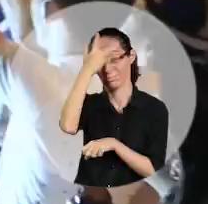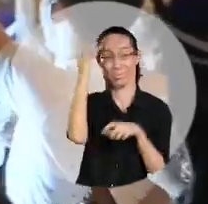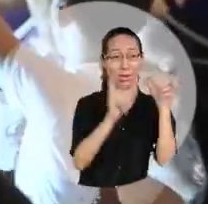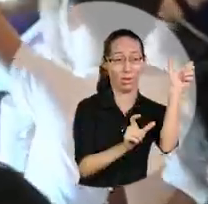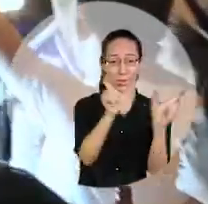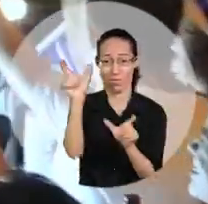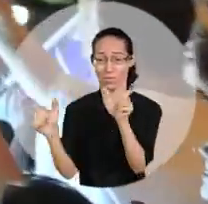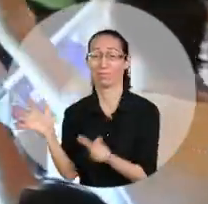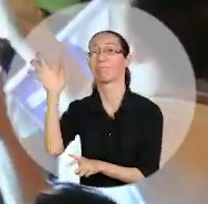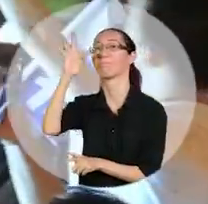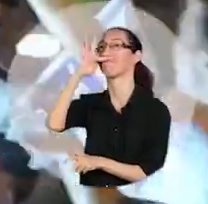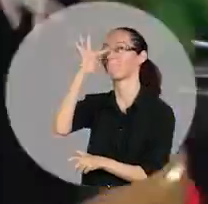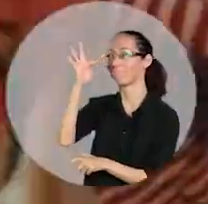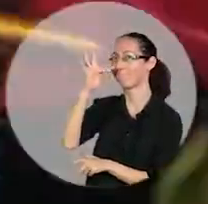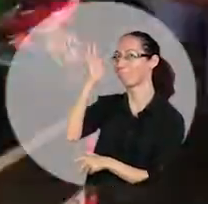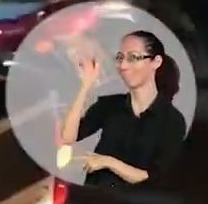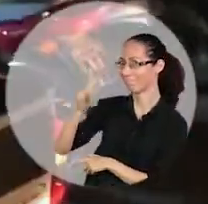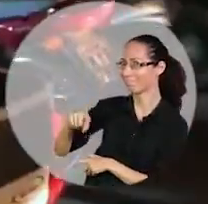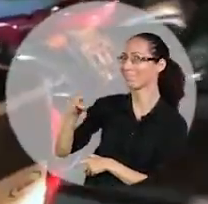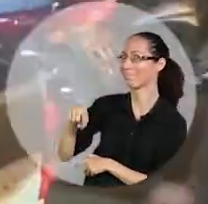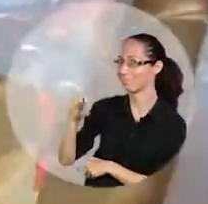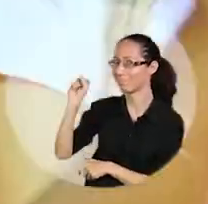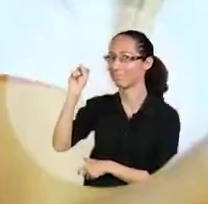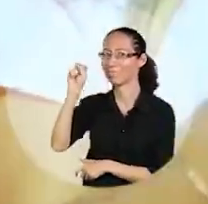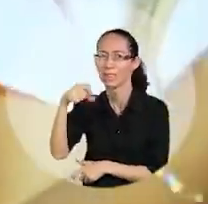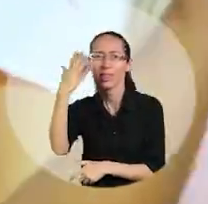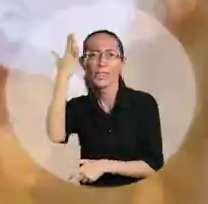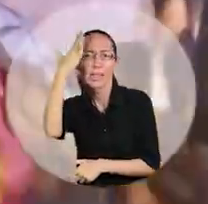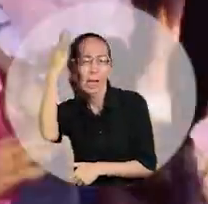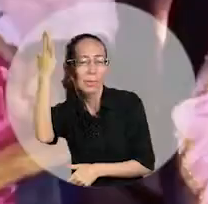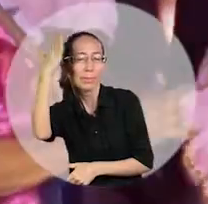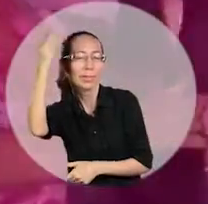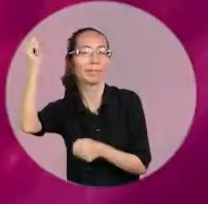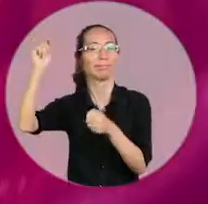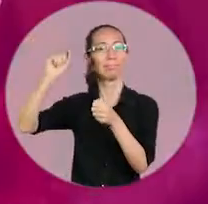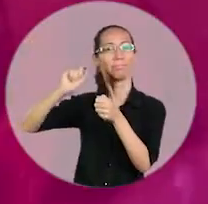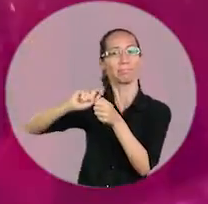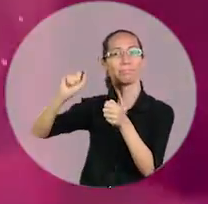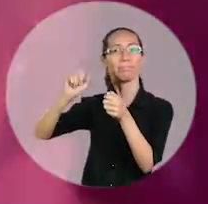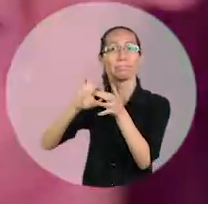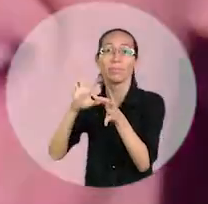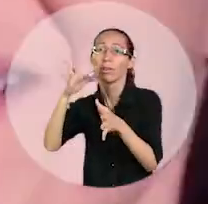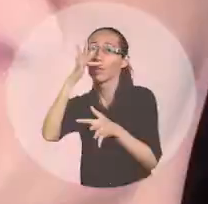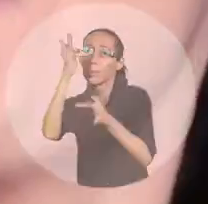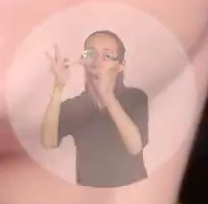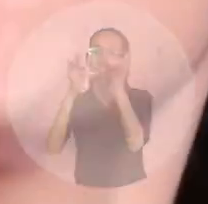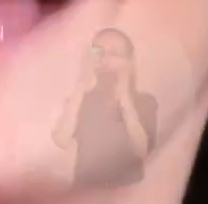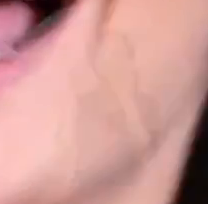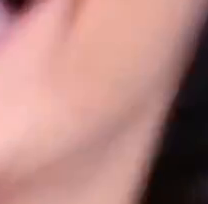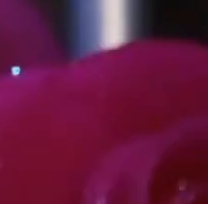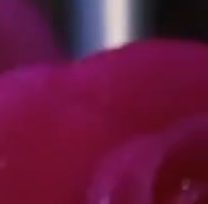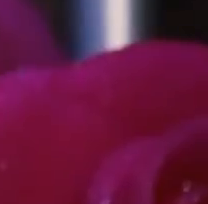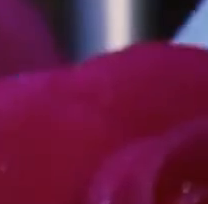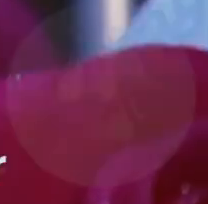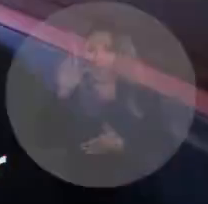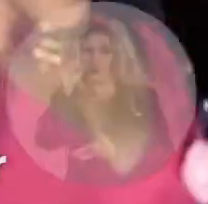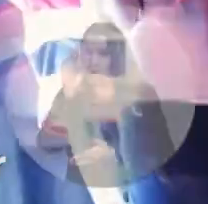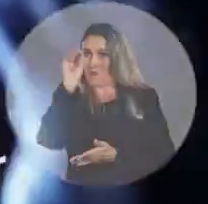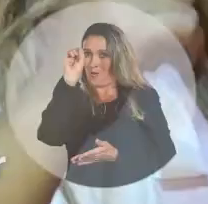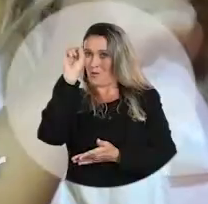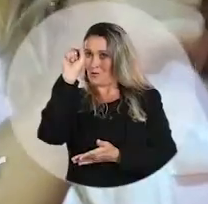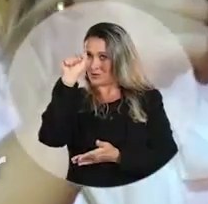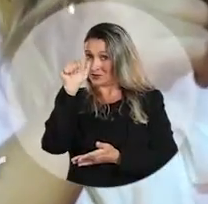trabalho transformou essa cidade, ela cuida das pessoas de verdade, é a Rosa. Você sabe o que ela faz.